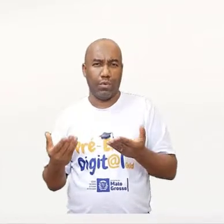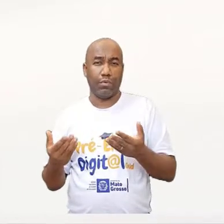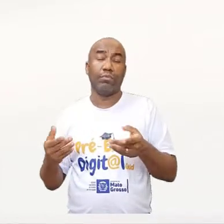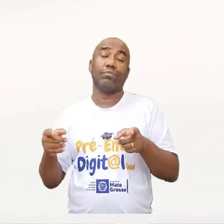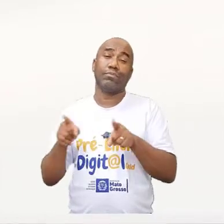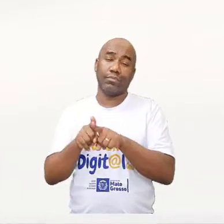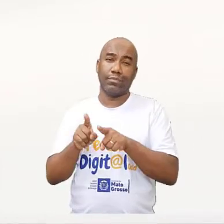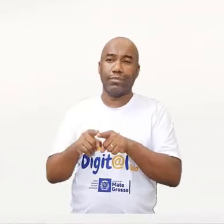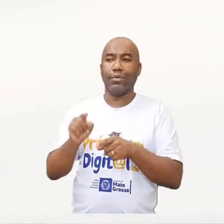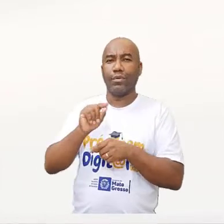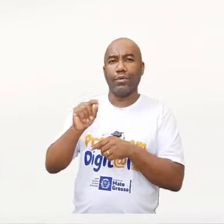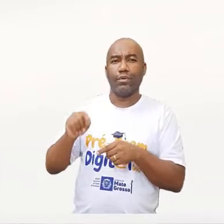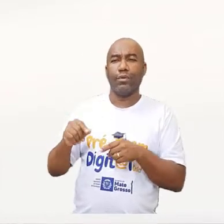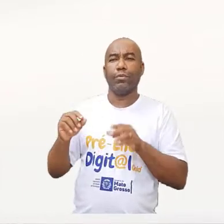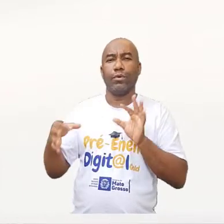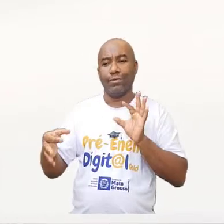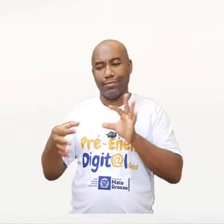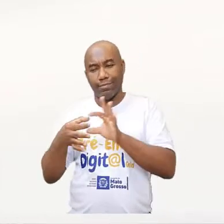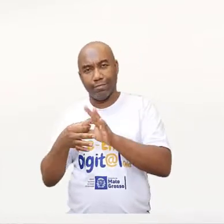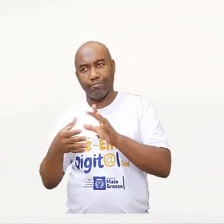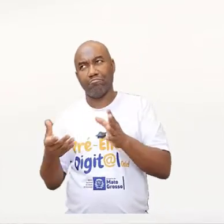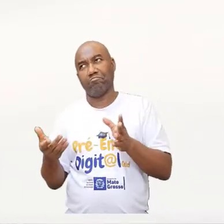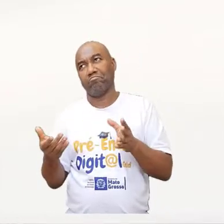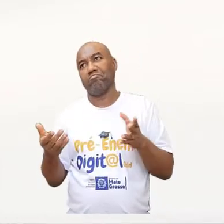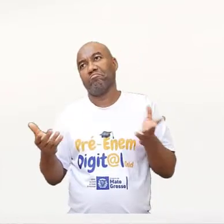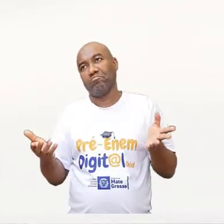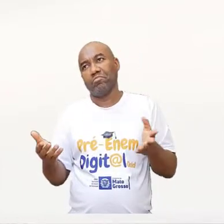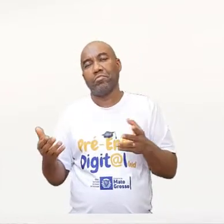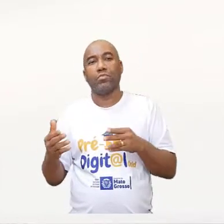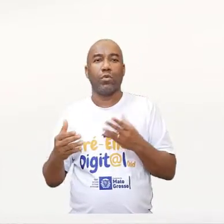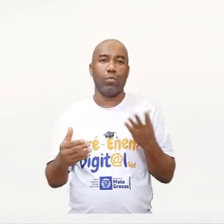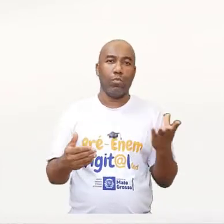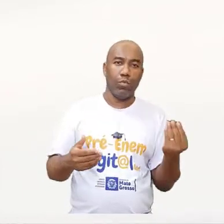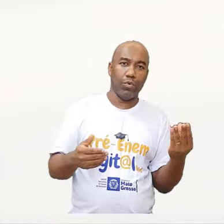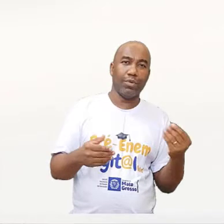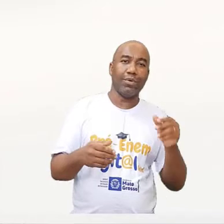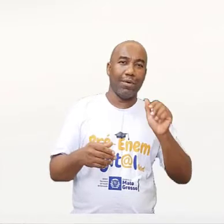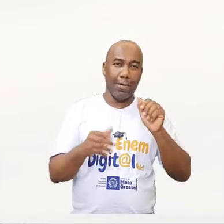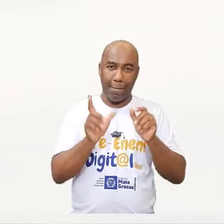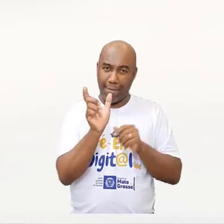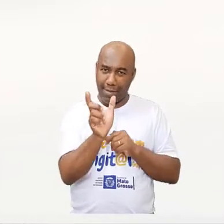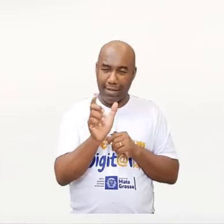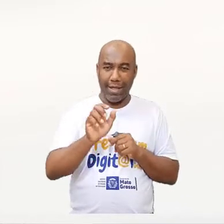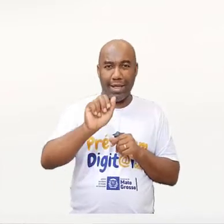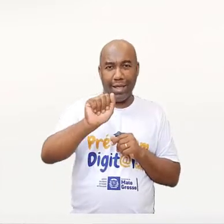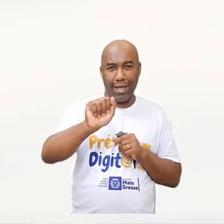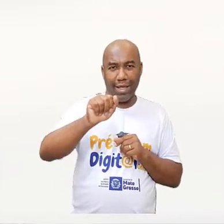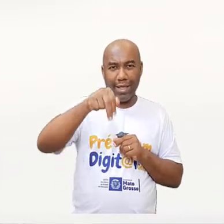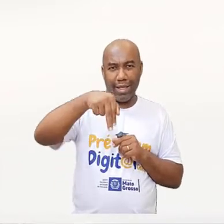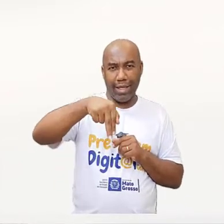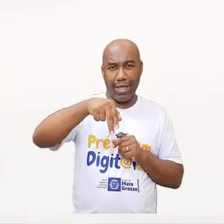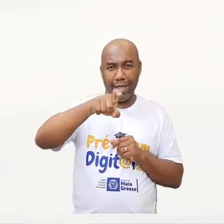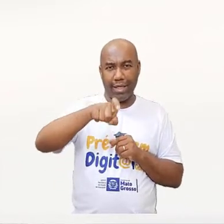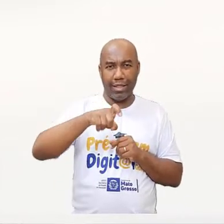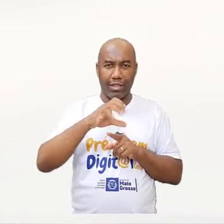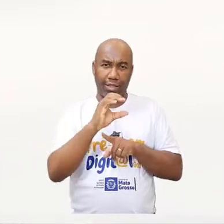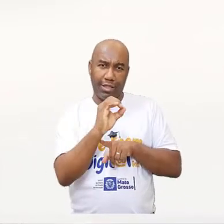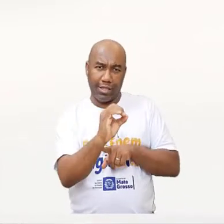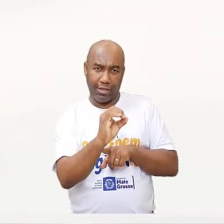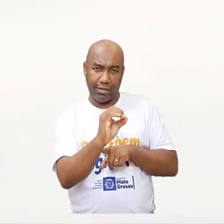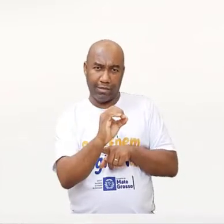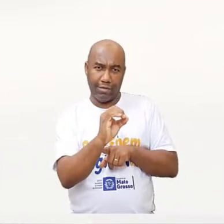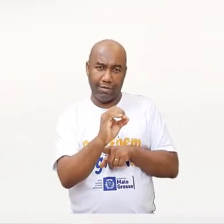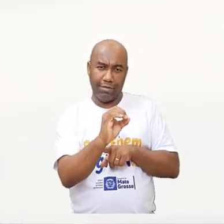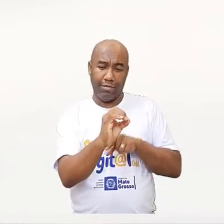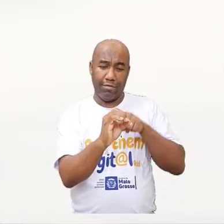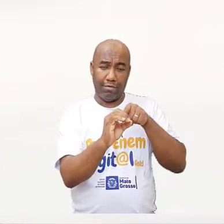usar anexo no plural, você pode usar anexo no feminino. Por exemplo, as